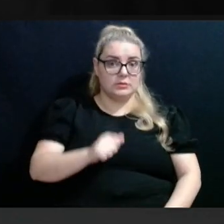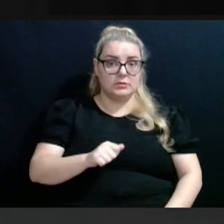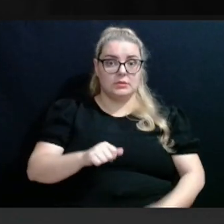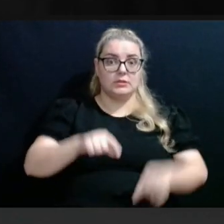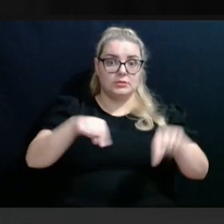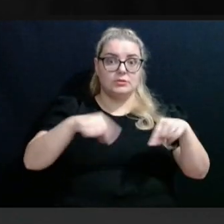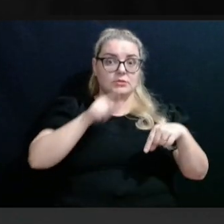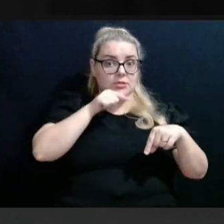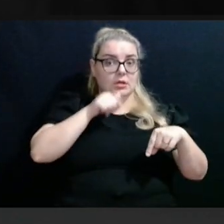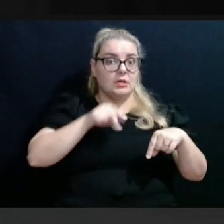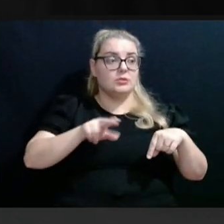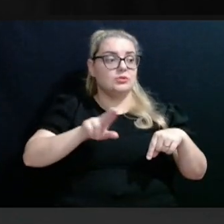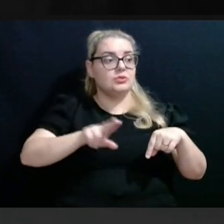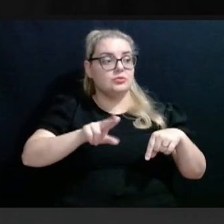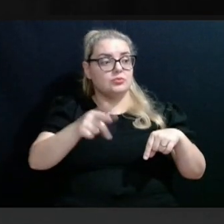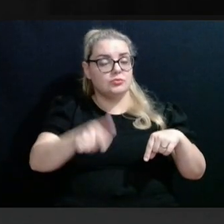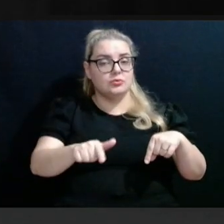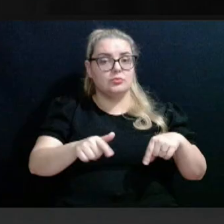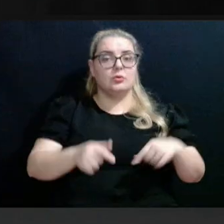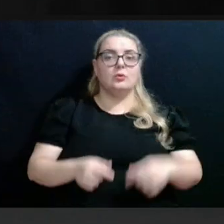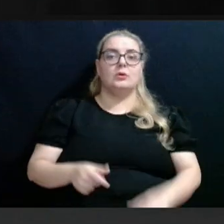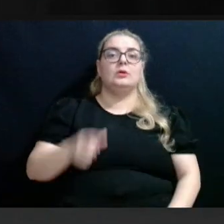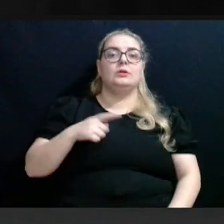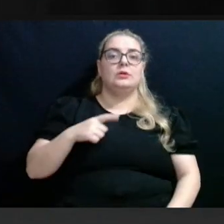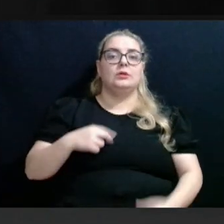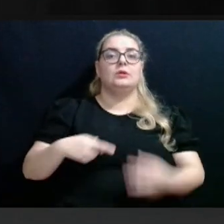aqui em Campinas, que ela tem toda uma questão de